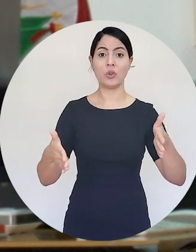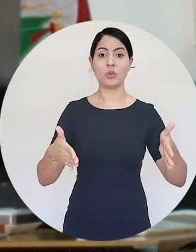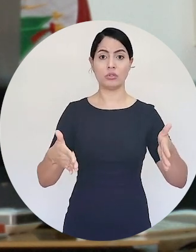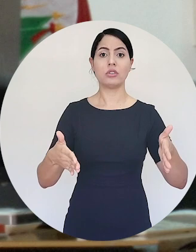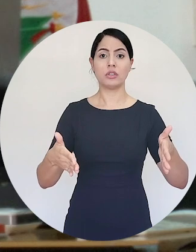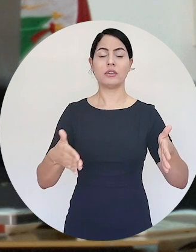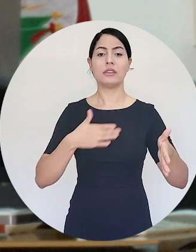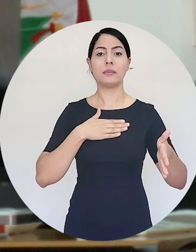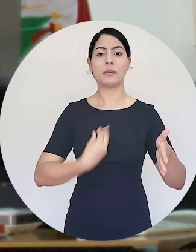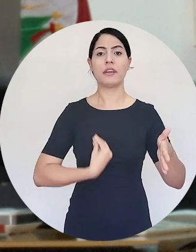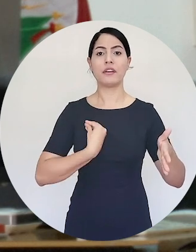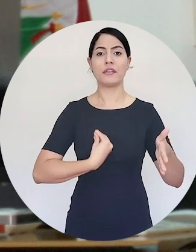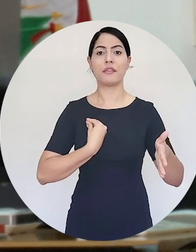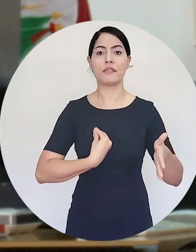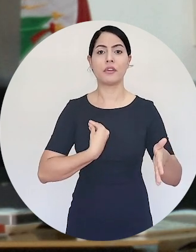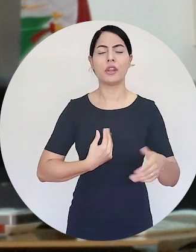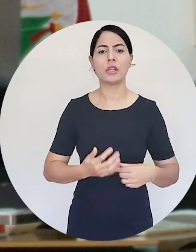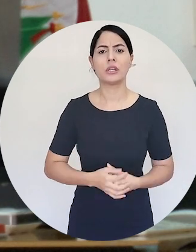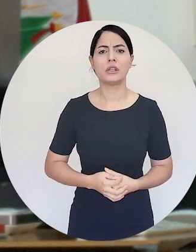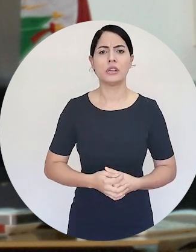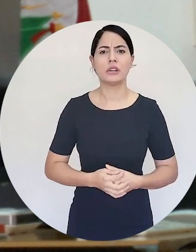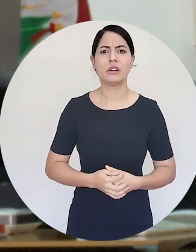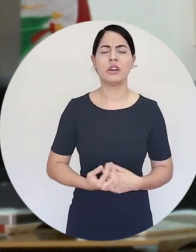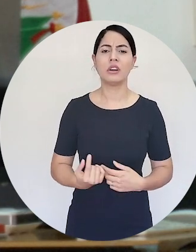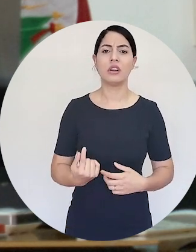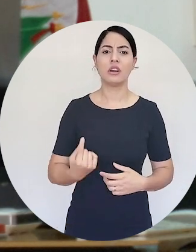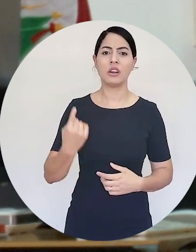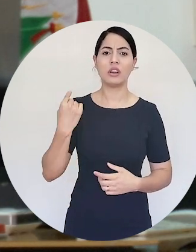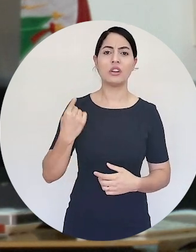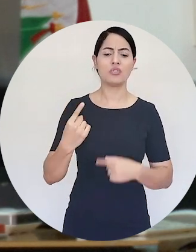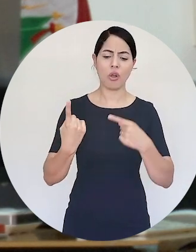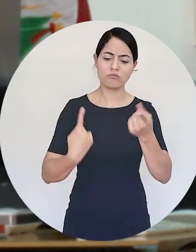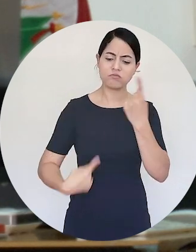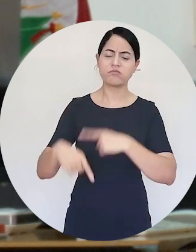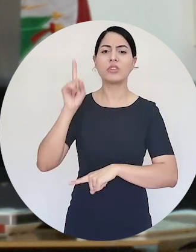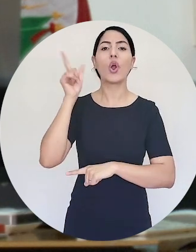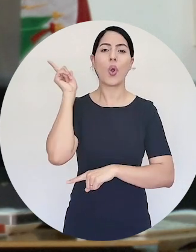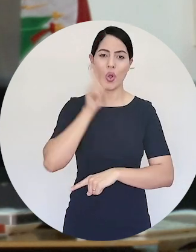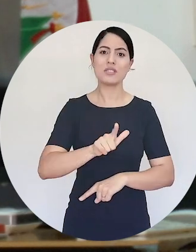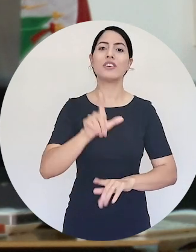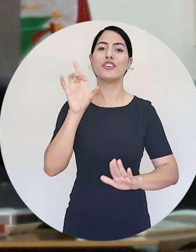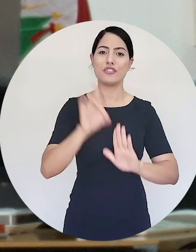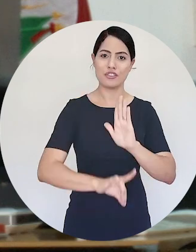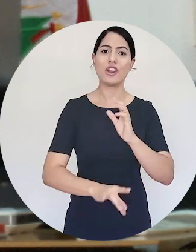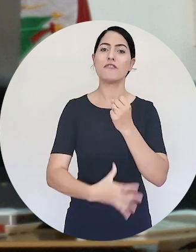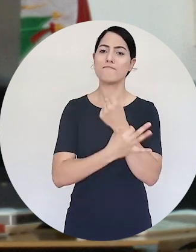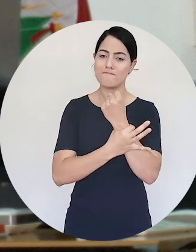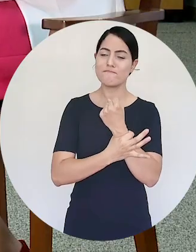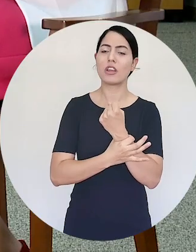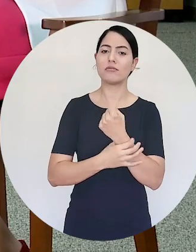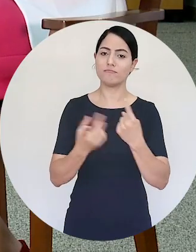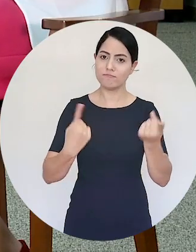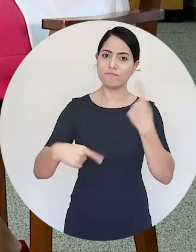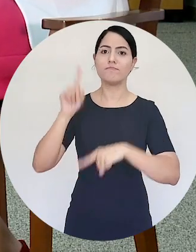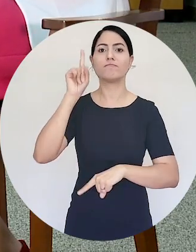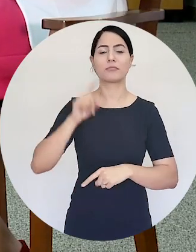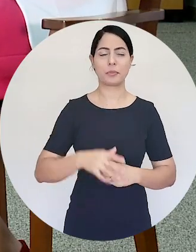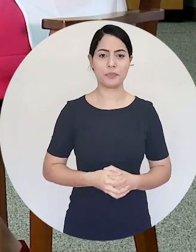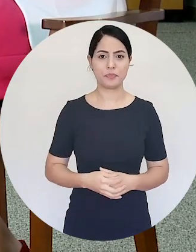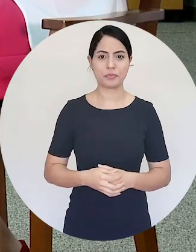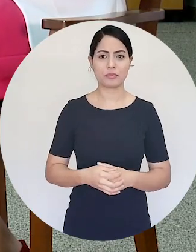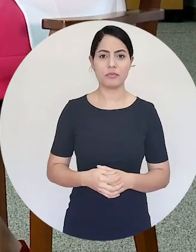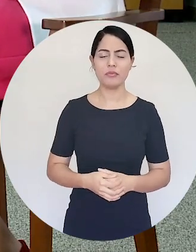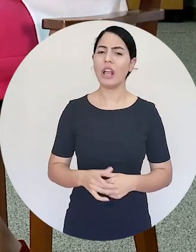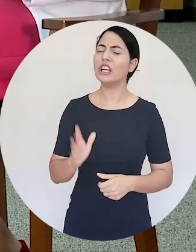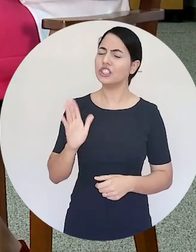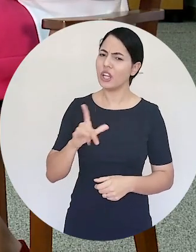estou perto de me despedir da participação da minha vida de ordem, eu só vi a defesa de prerrogativas avançar. E como que um desagravo, o senhor